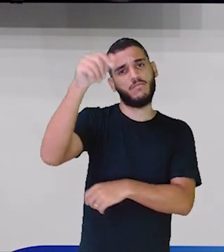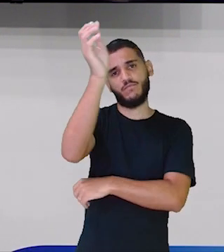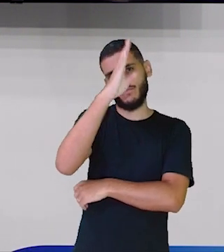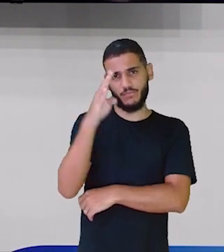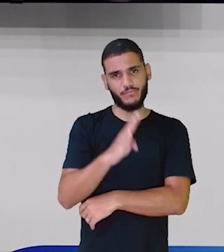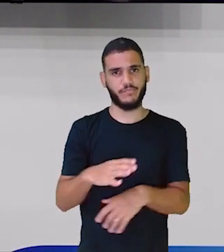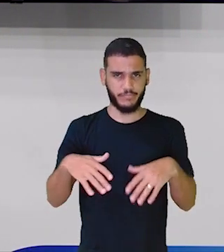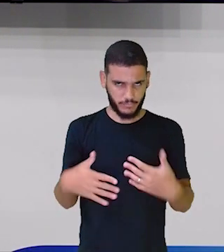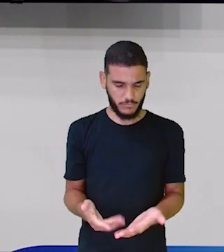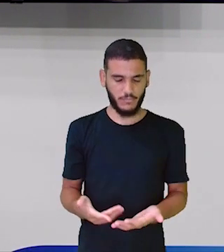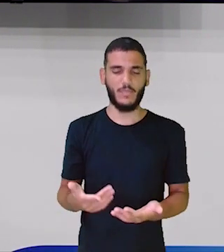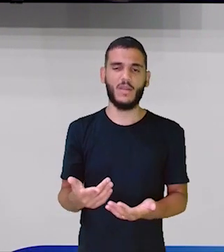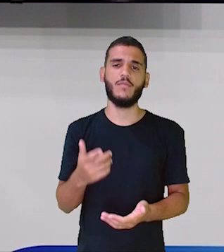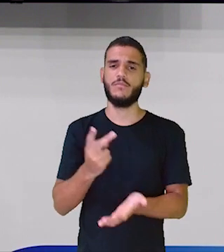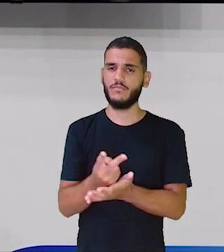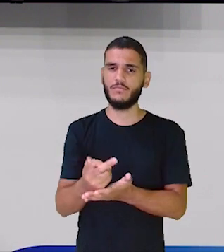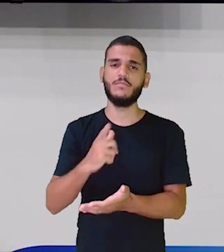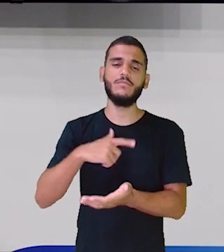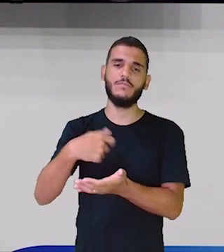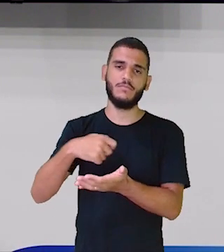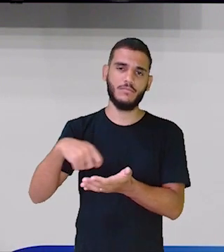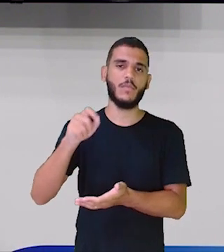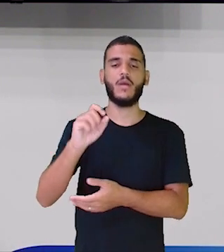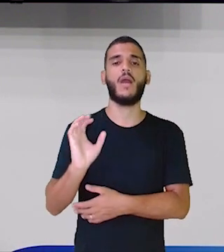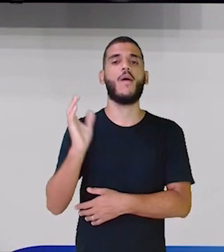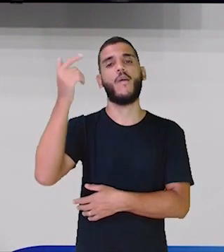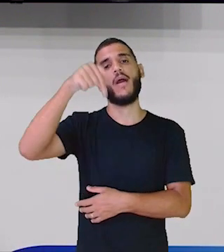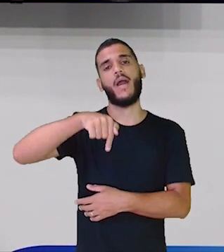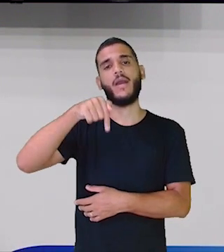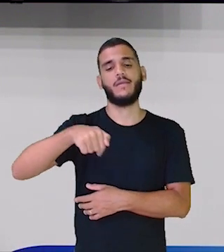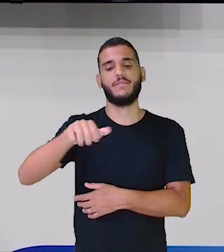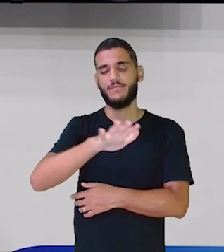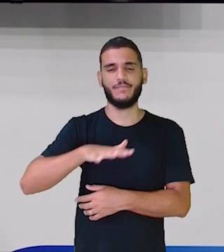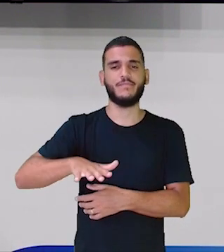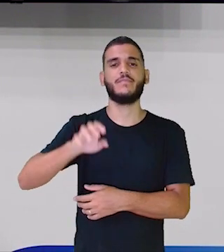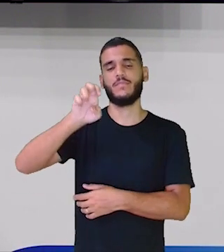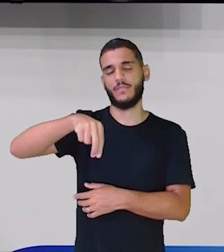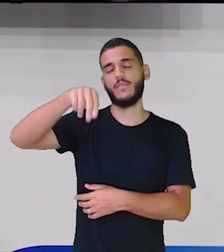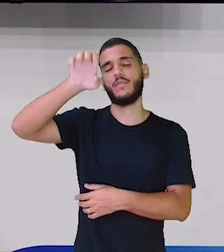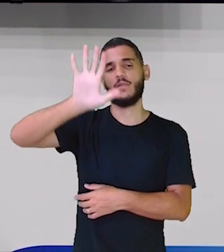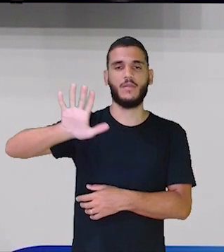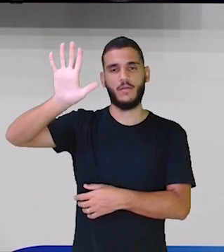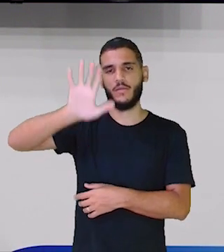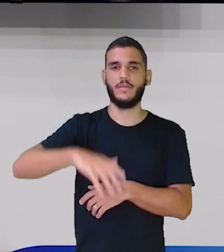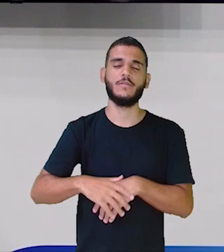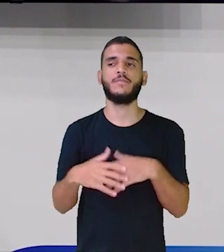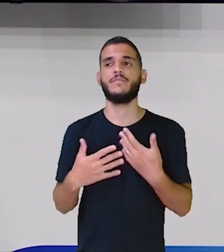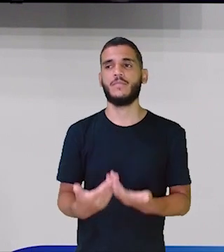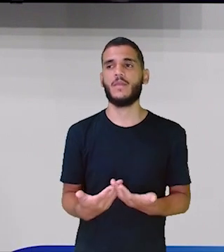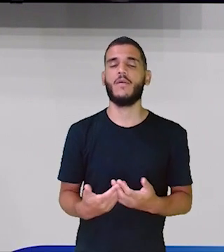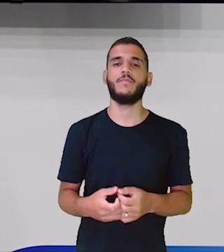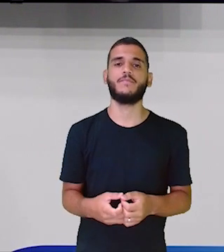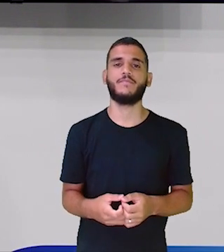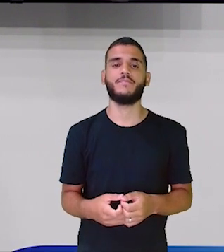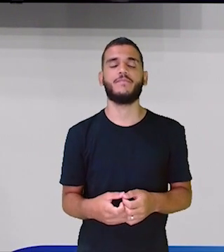maior parte ali do que está escrito é o que acontece aqui na região do Nordeste, aqui em Pernambuco. Lá, o jornal